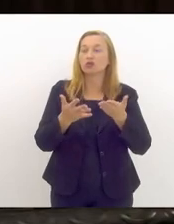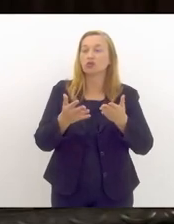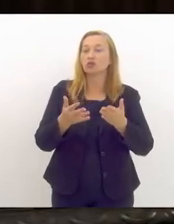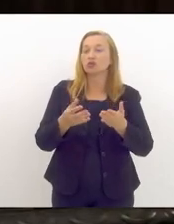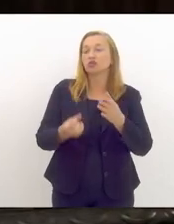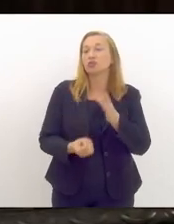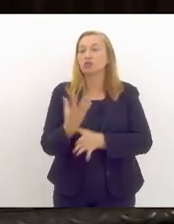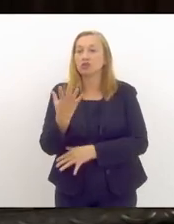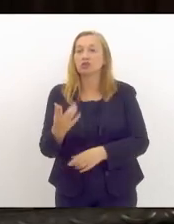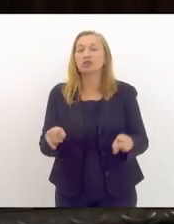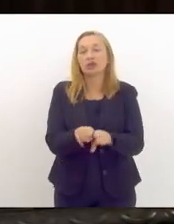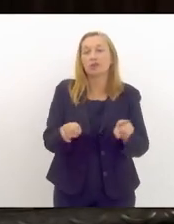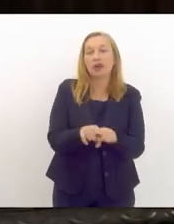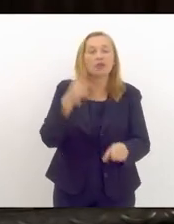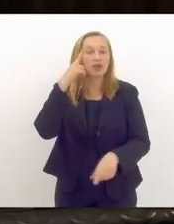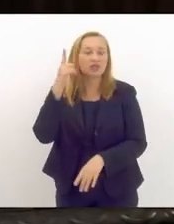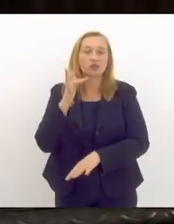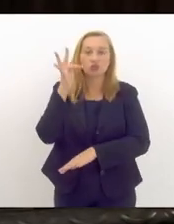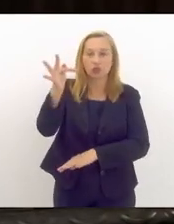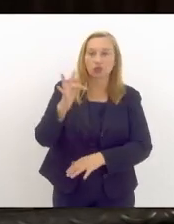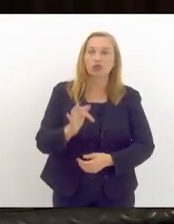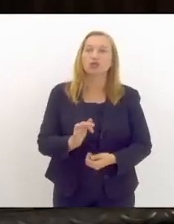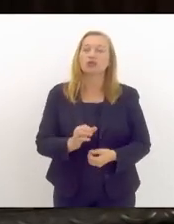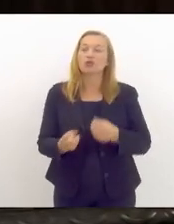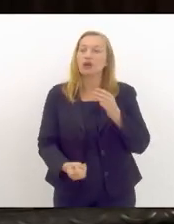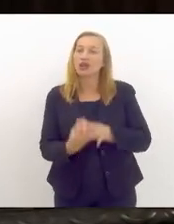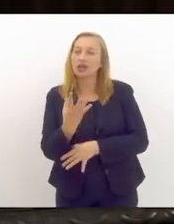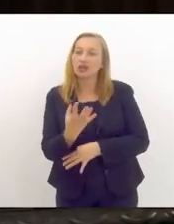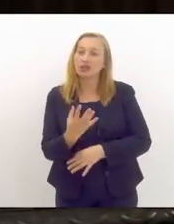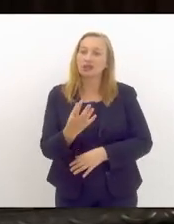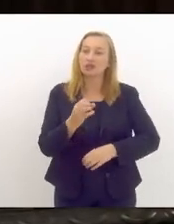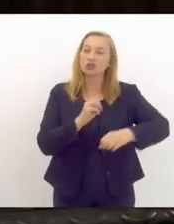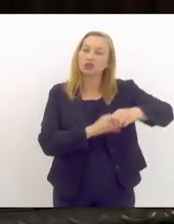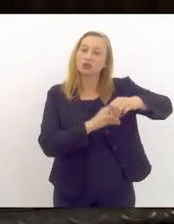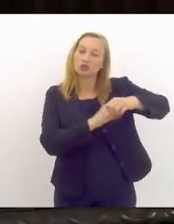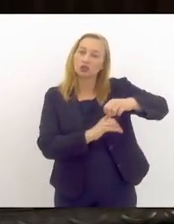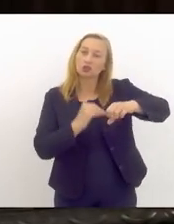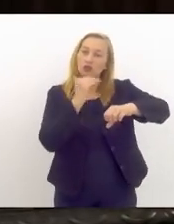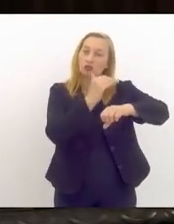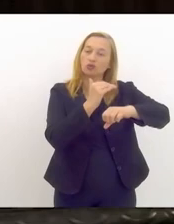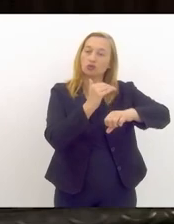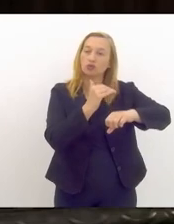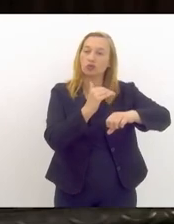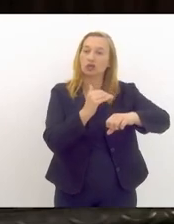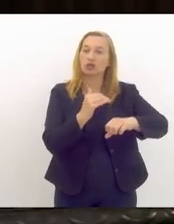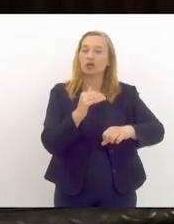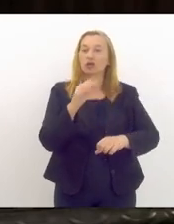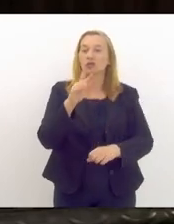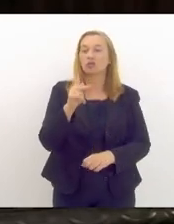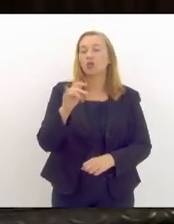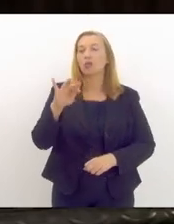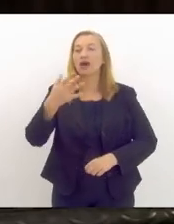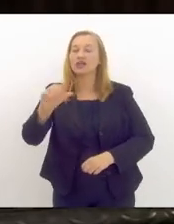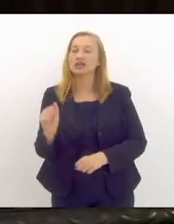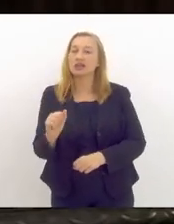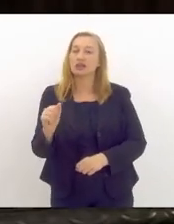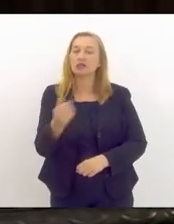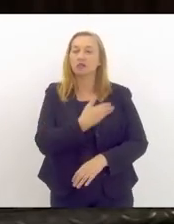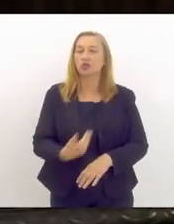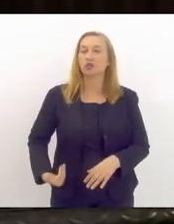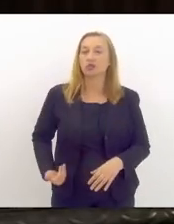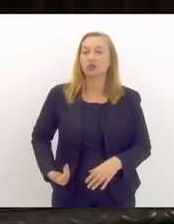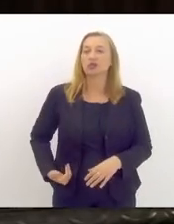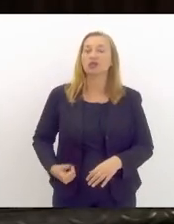e também pensamos no futuro com a criação do Fundo Soberano, a poupança pública que garante